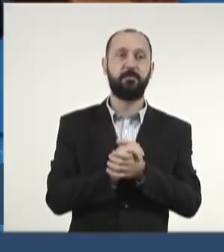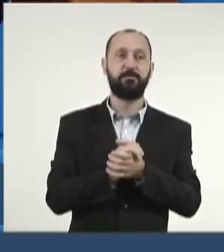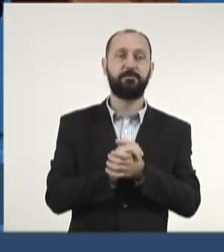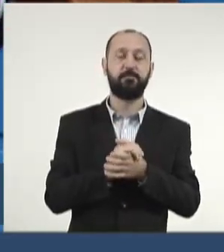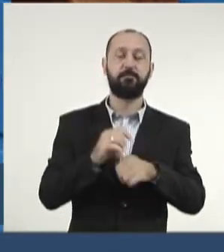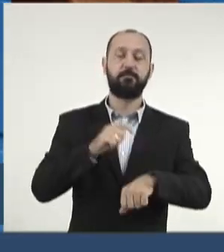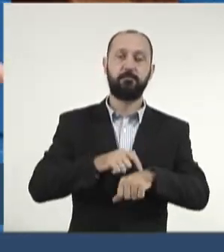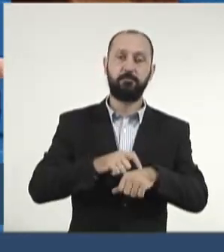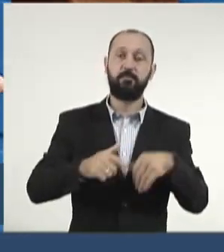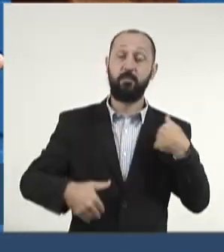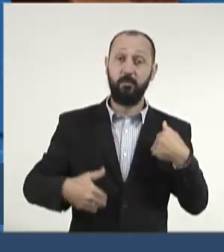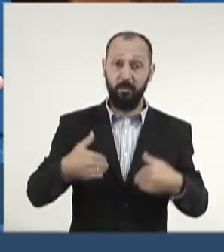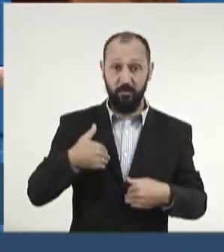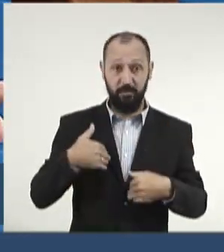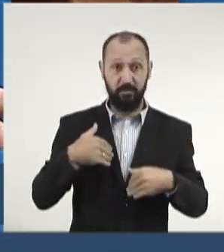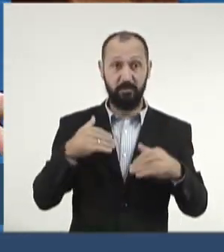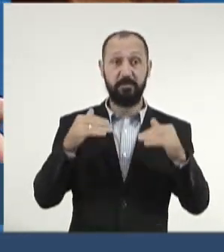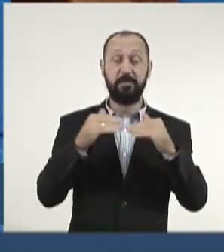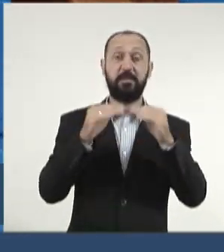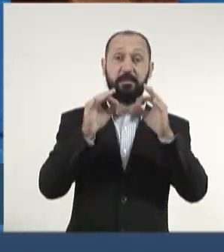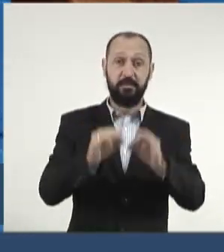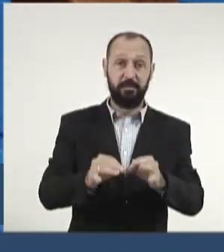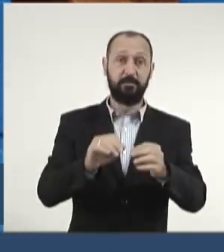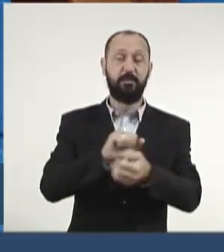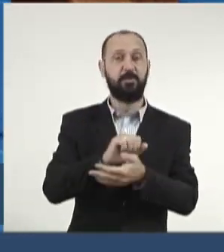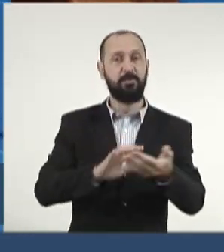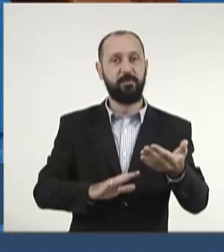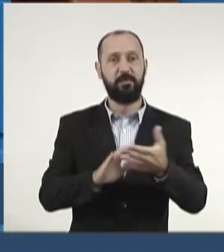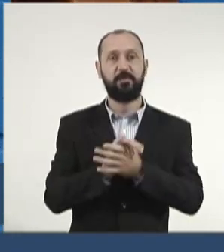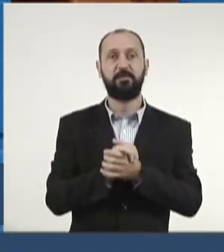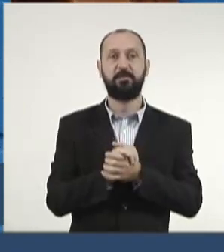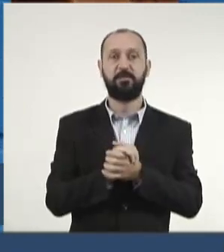condições físicas adequadas para essas atividades.